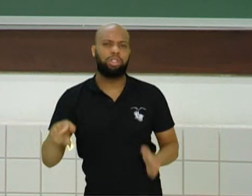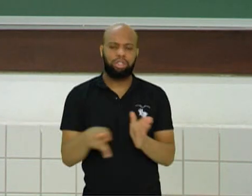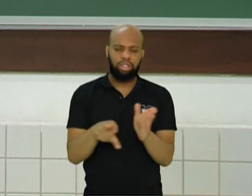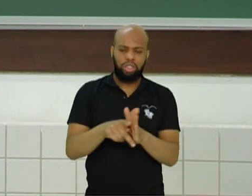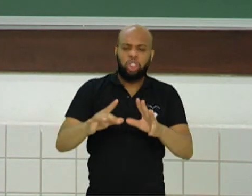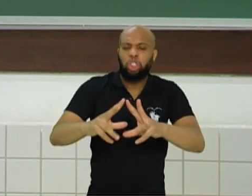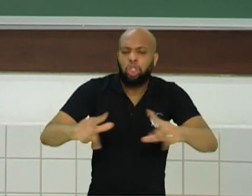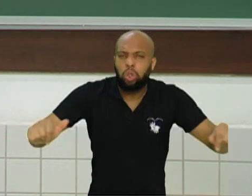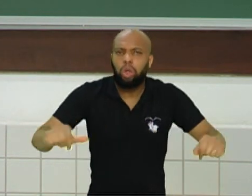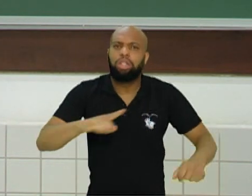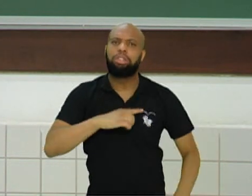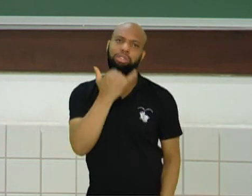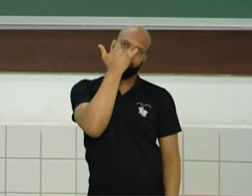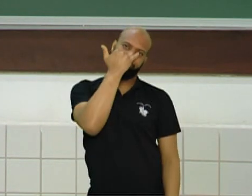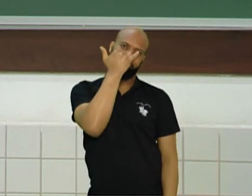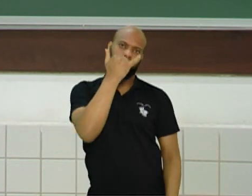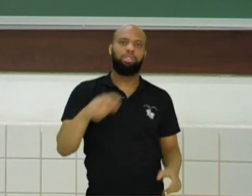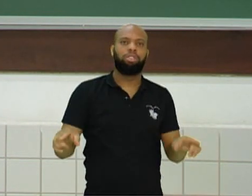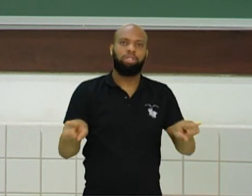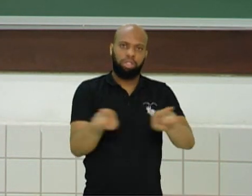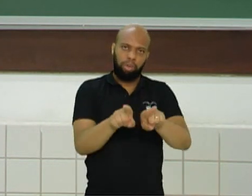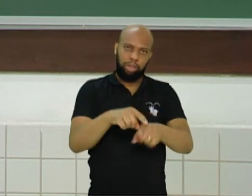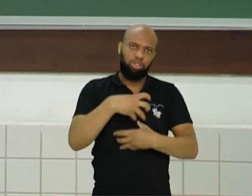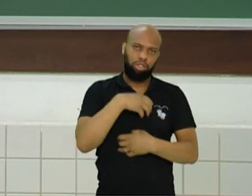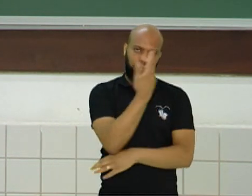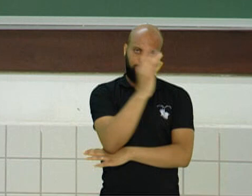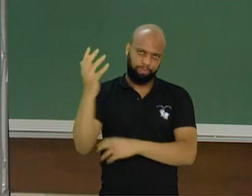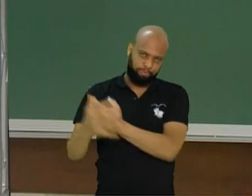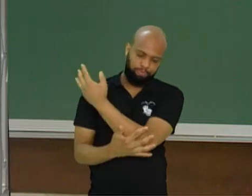diversos impactos de ordem ambiental.